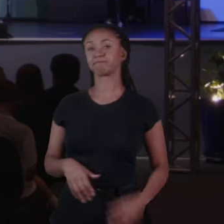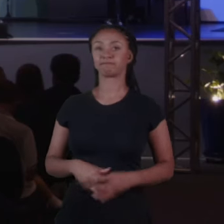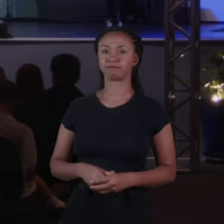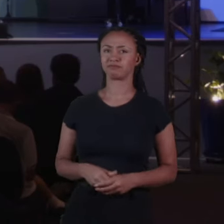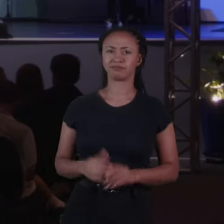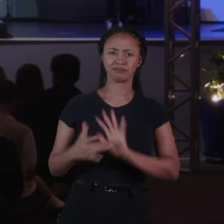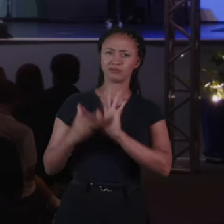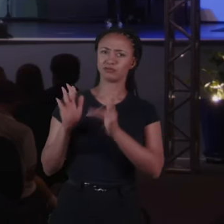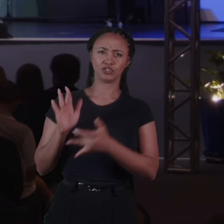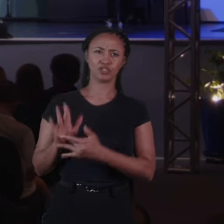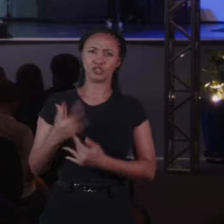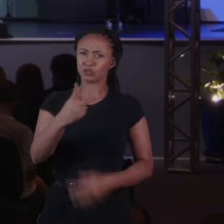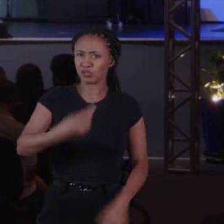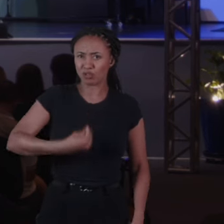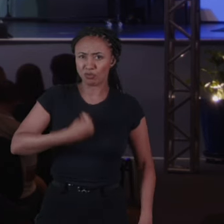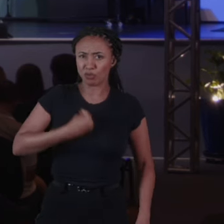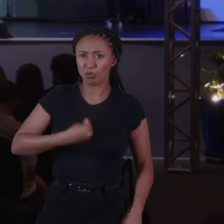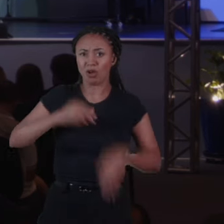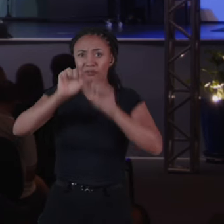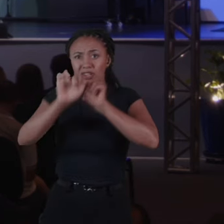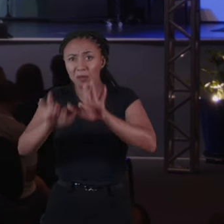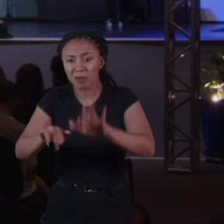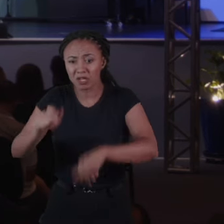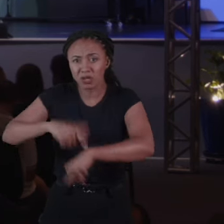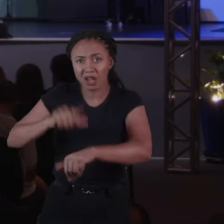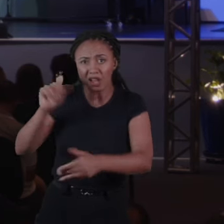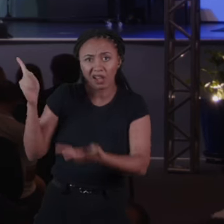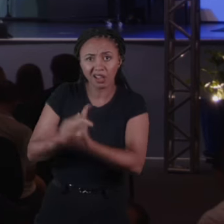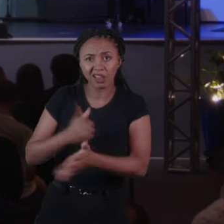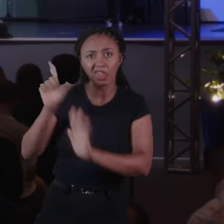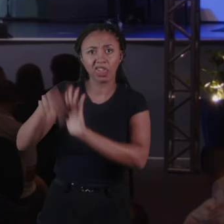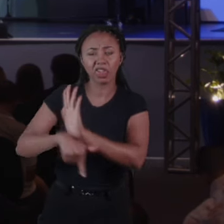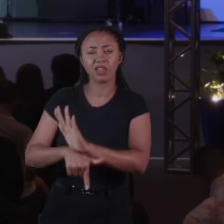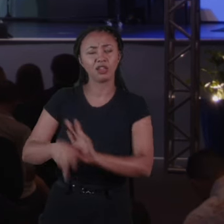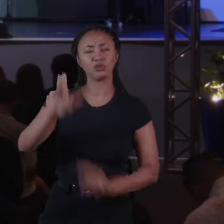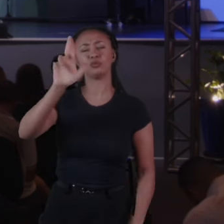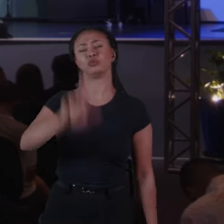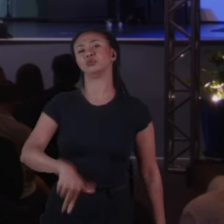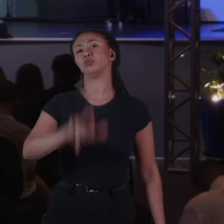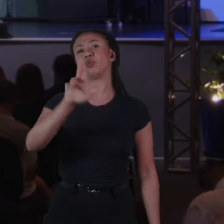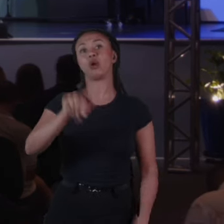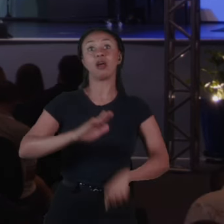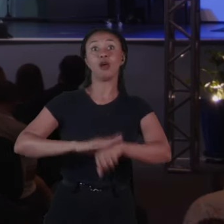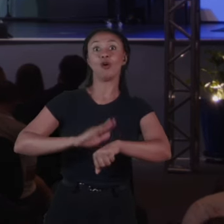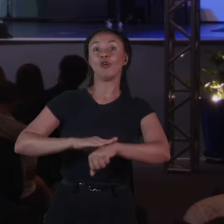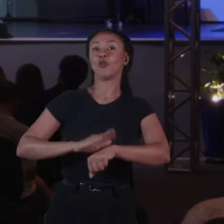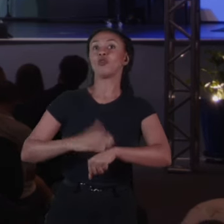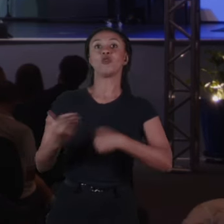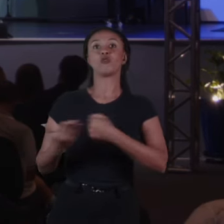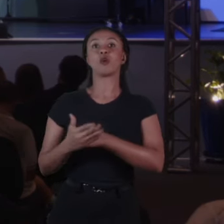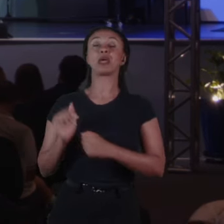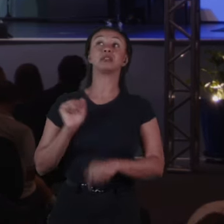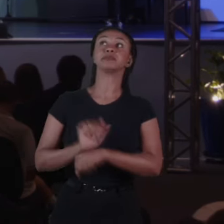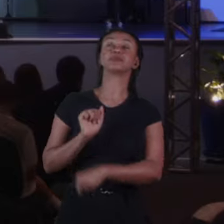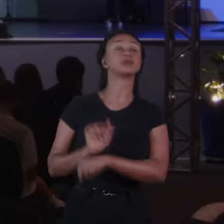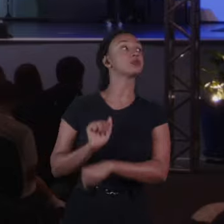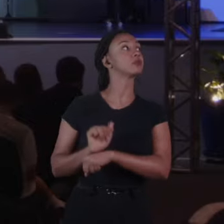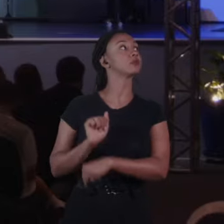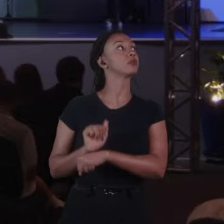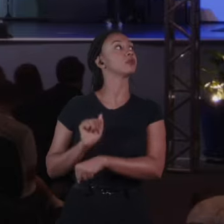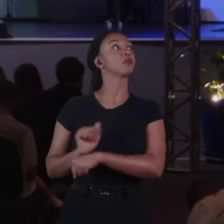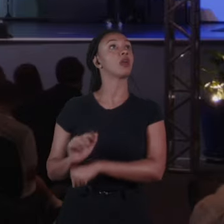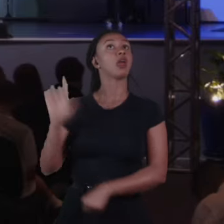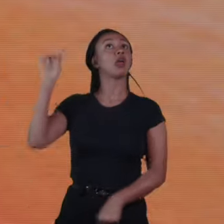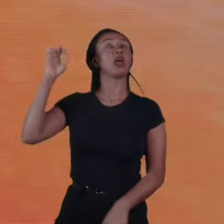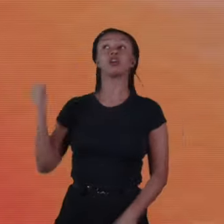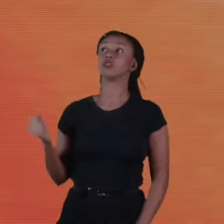Jesus nunca chegará atrasado na tua vida. Nunca haverá um momento em que você está esperando que Deus apareça, esperando que